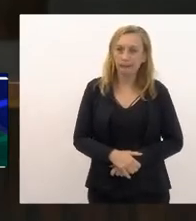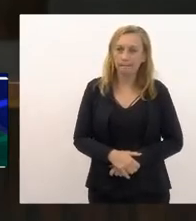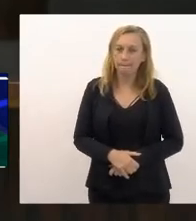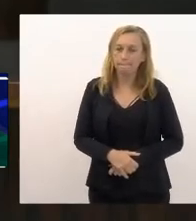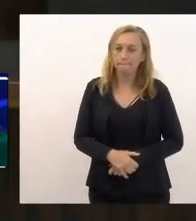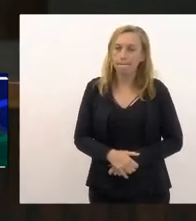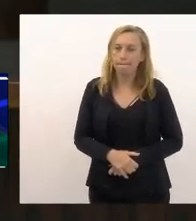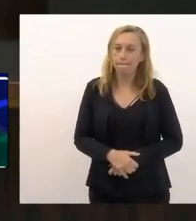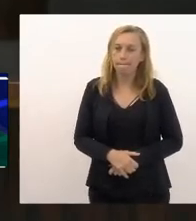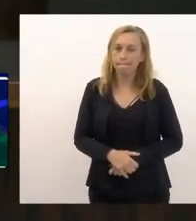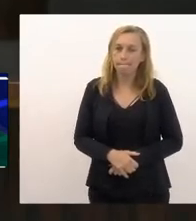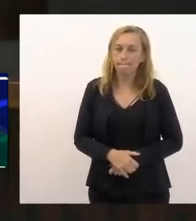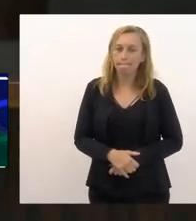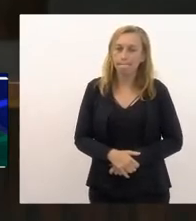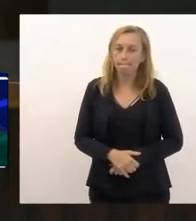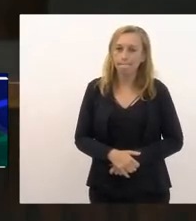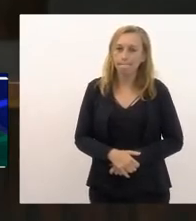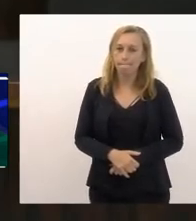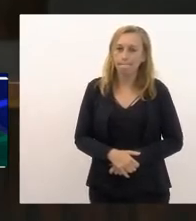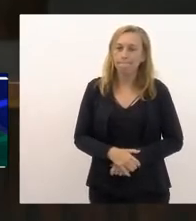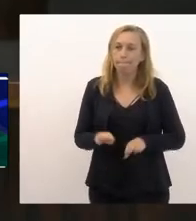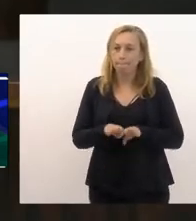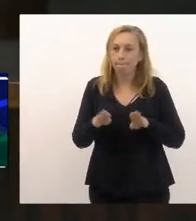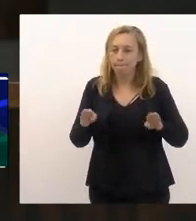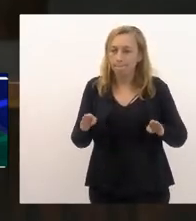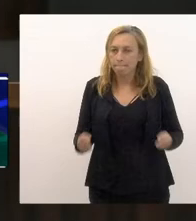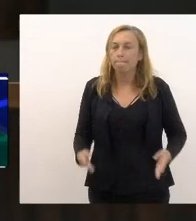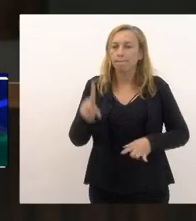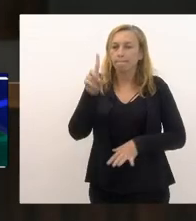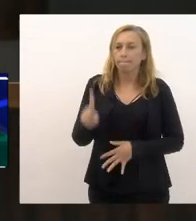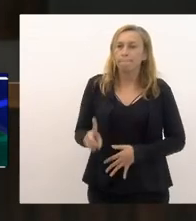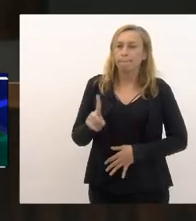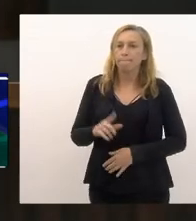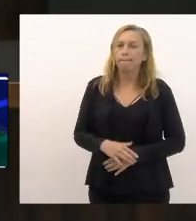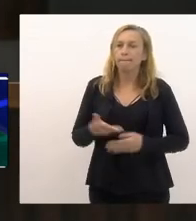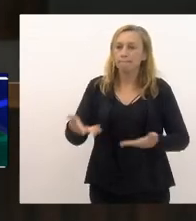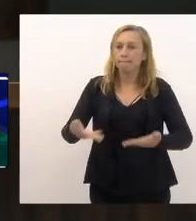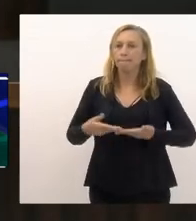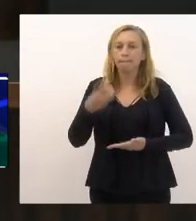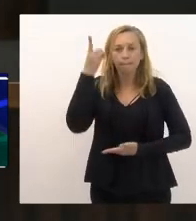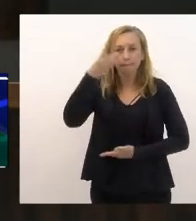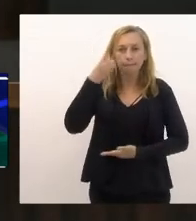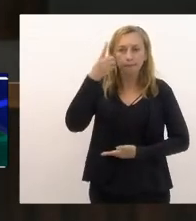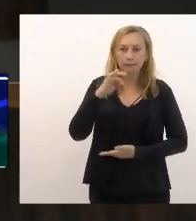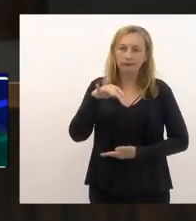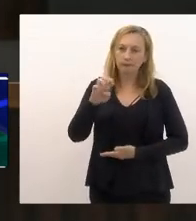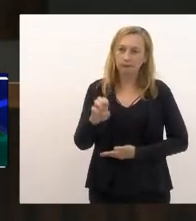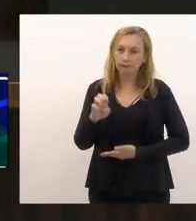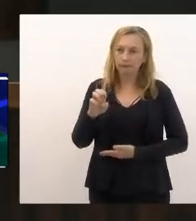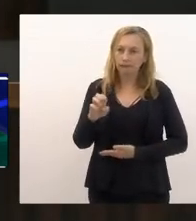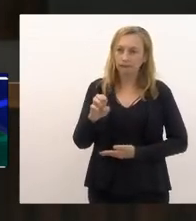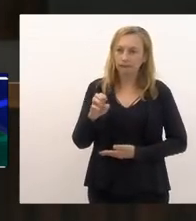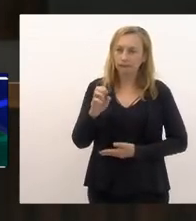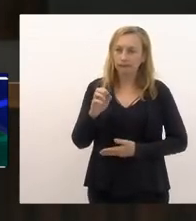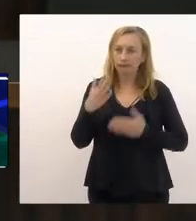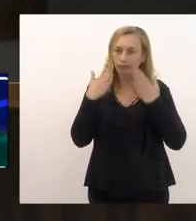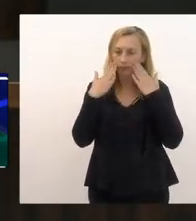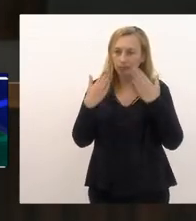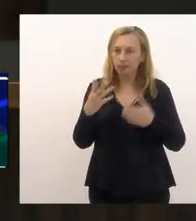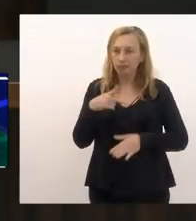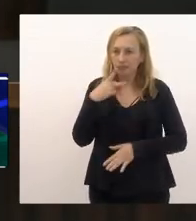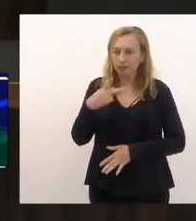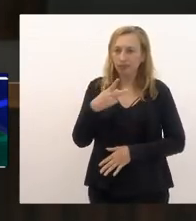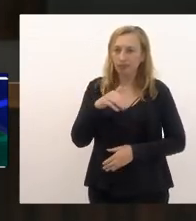do Estado do Rio de Janeiro. Pendente de parecer da mesa diretora, convido a deputada Franciane Mota para apresentar o